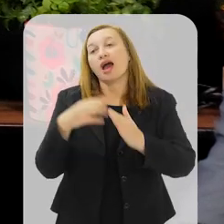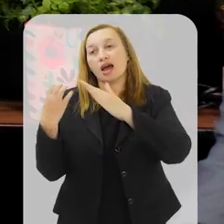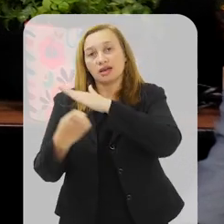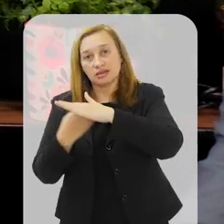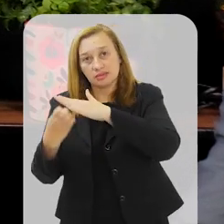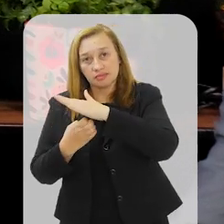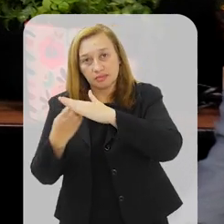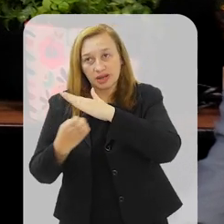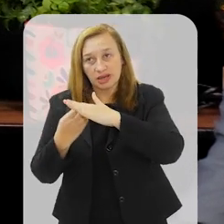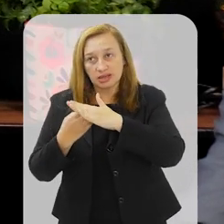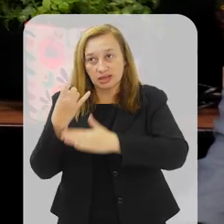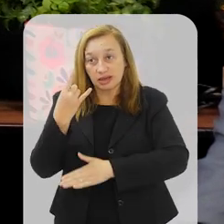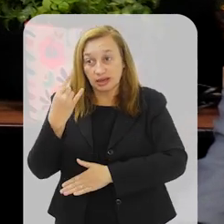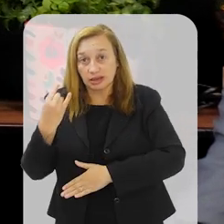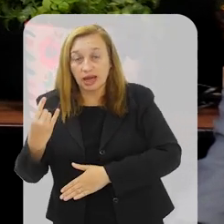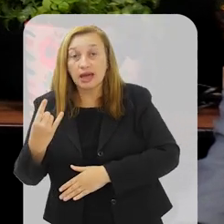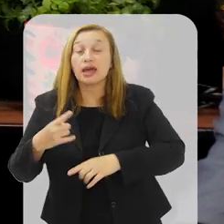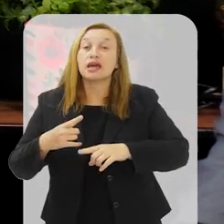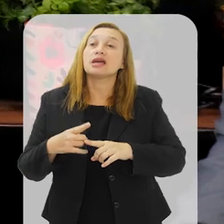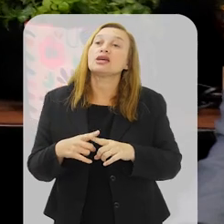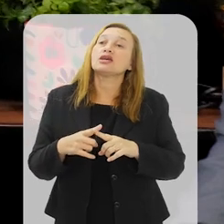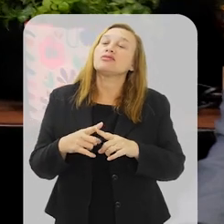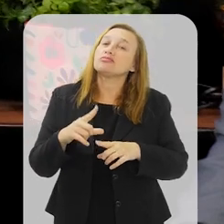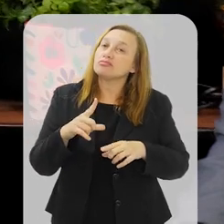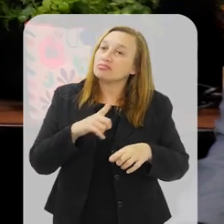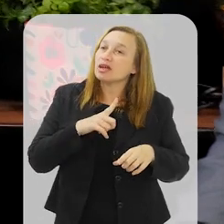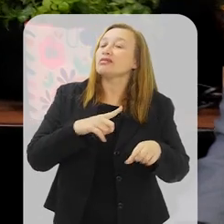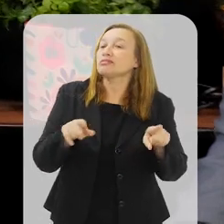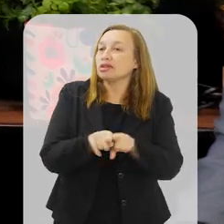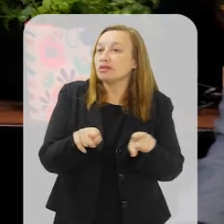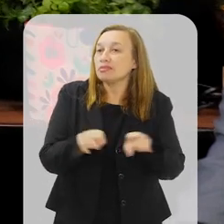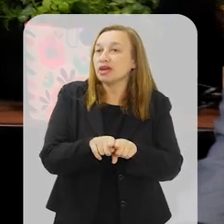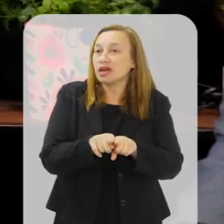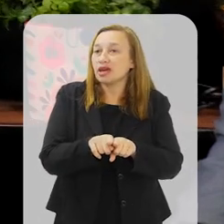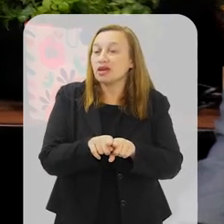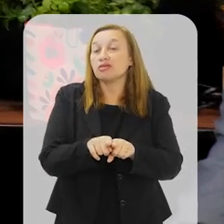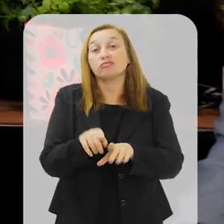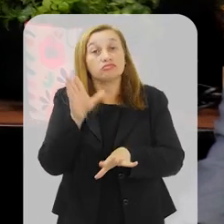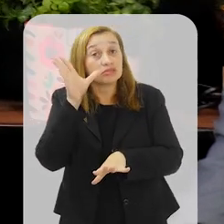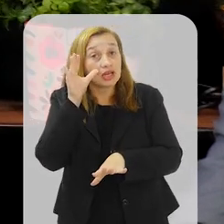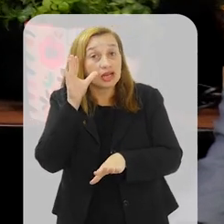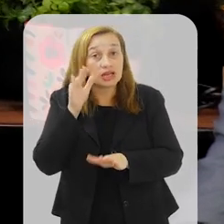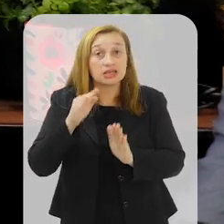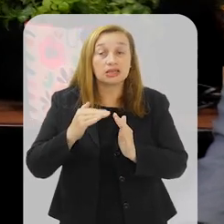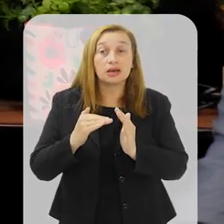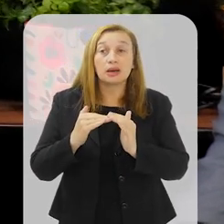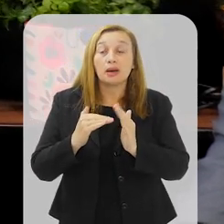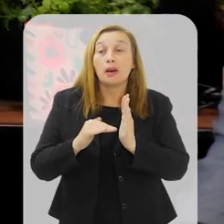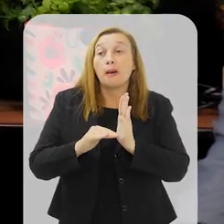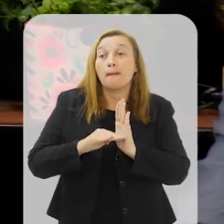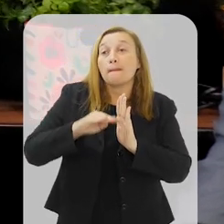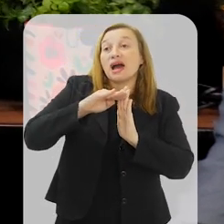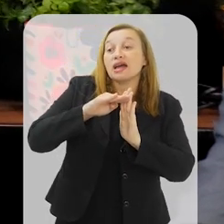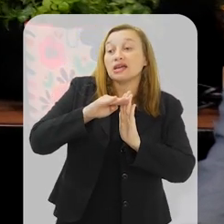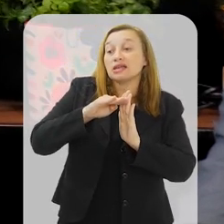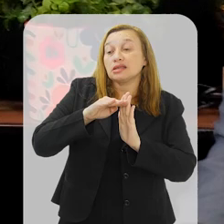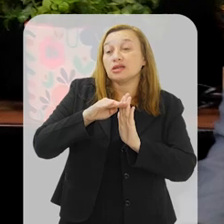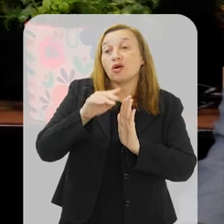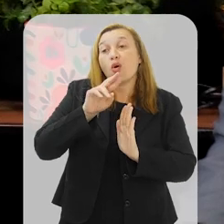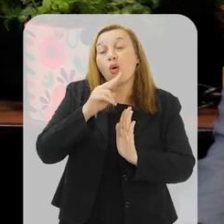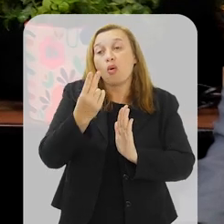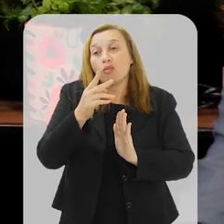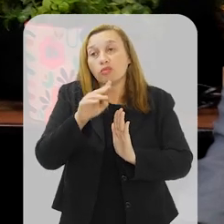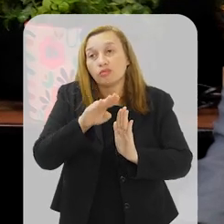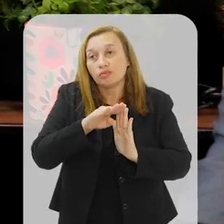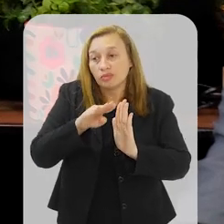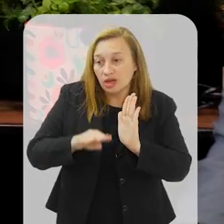empresas isso isso gera né um efeito também de maior ou menor interesse para o investimento estrangeiro